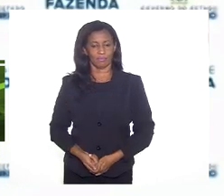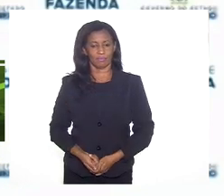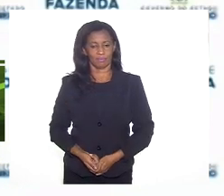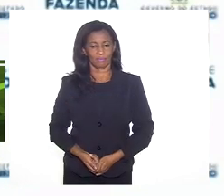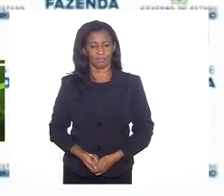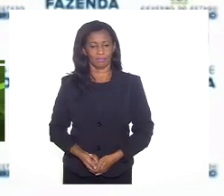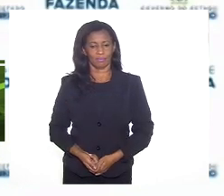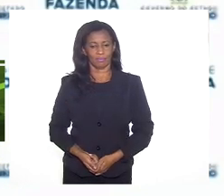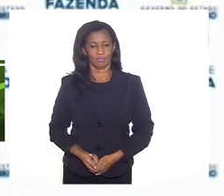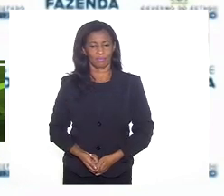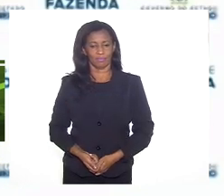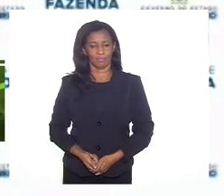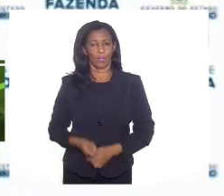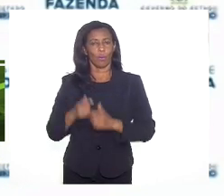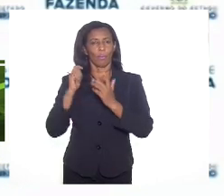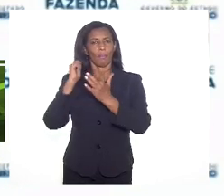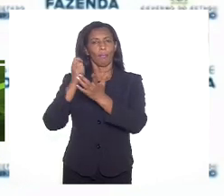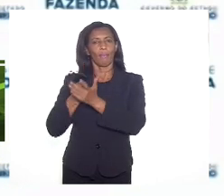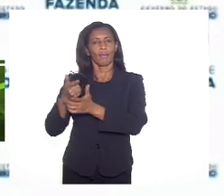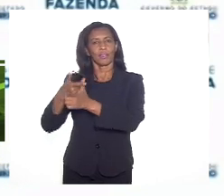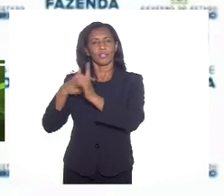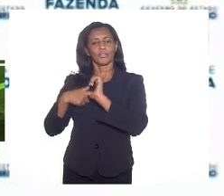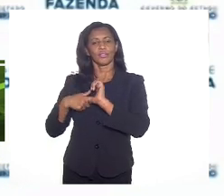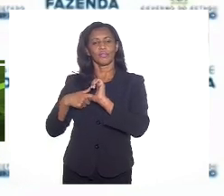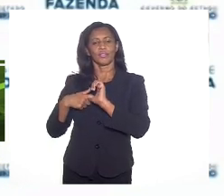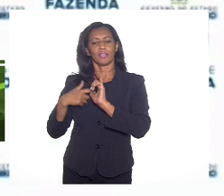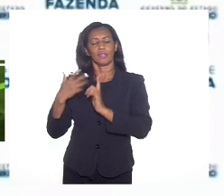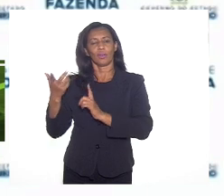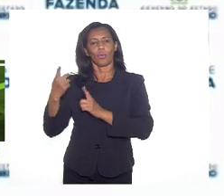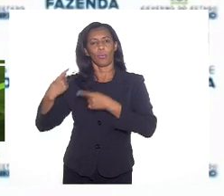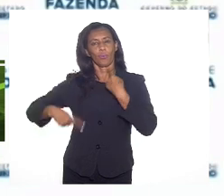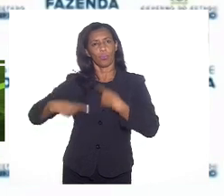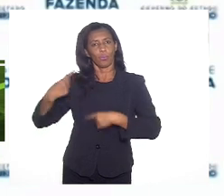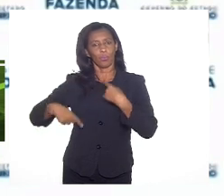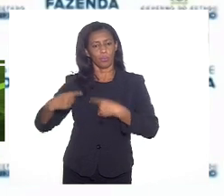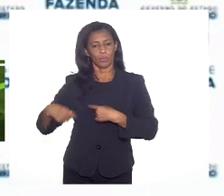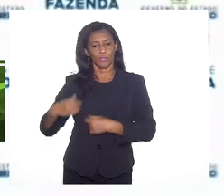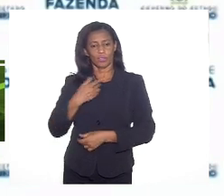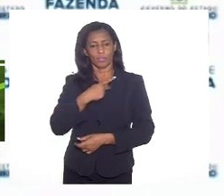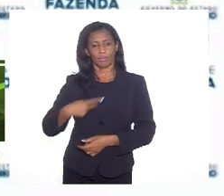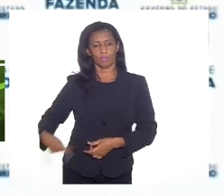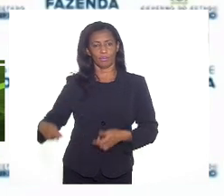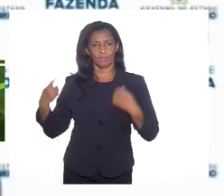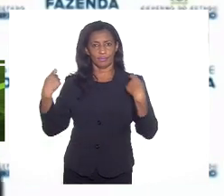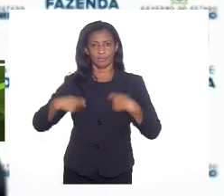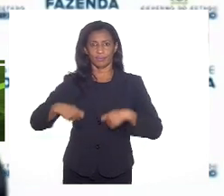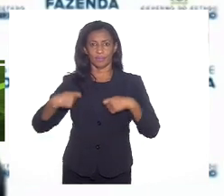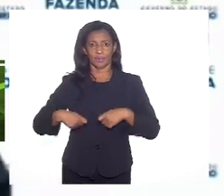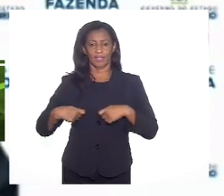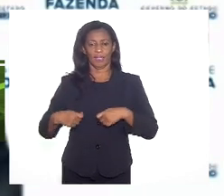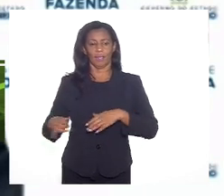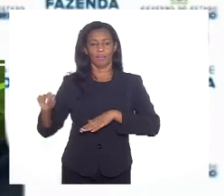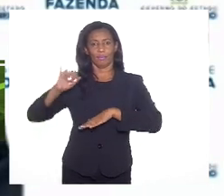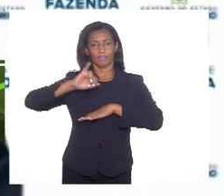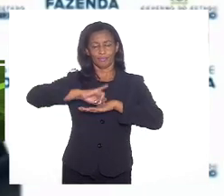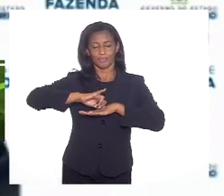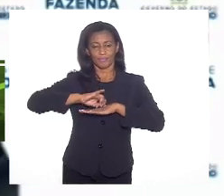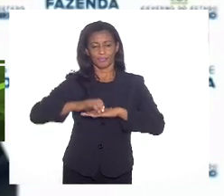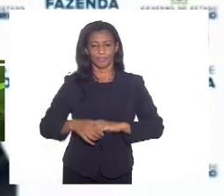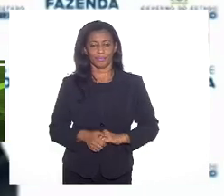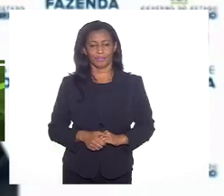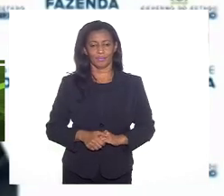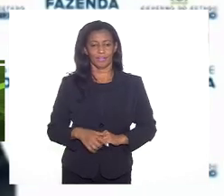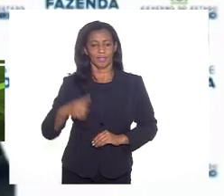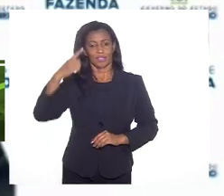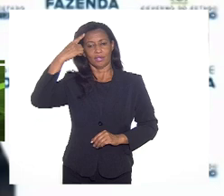o desempenho, né, e a realização das políticas públicas necessárias para a sociedade fluminense. E é assim que a